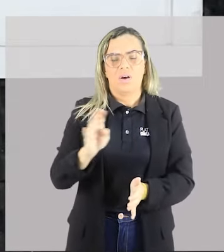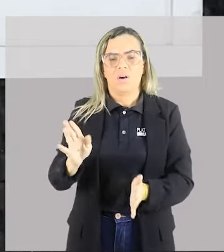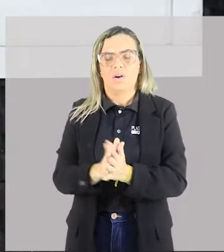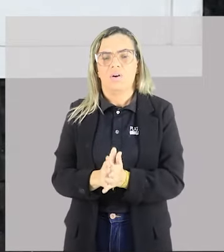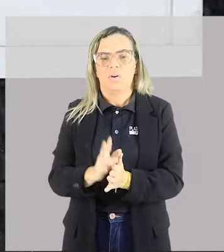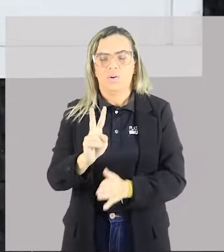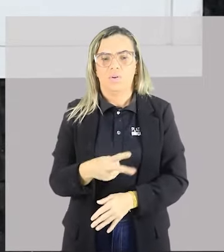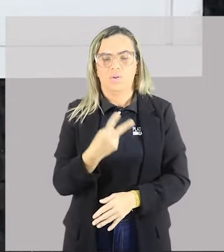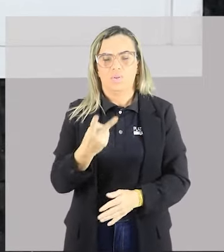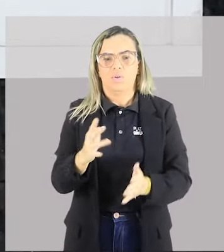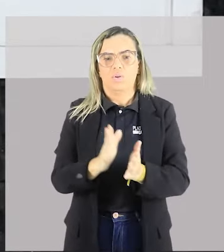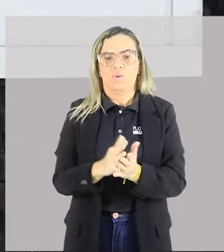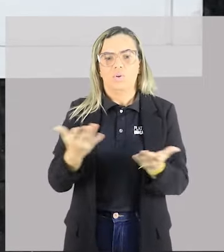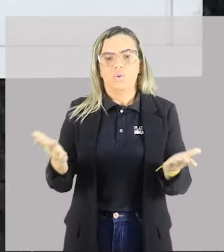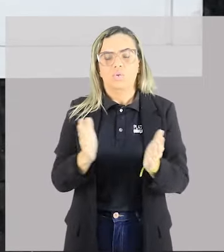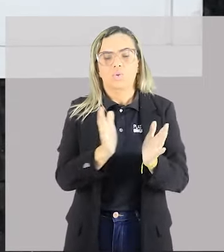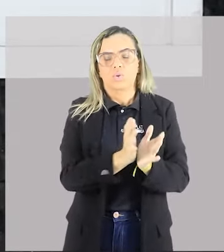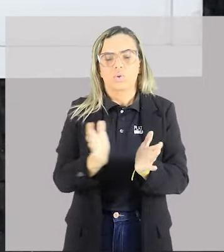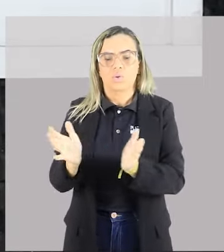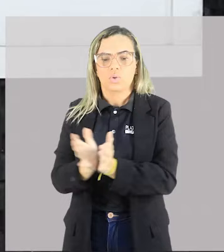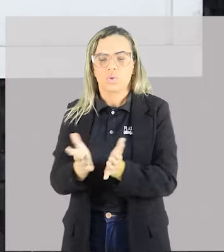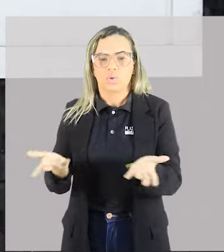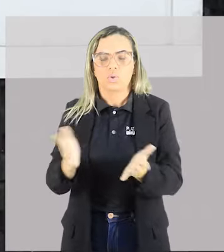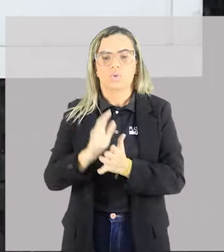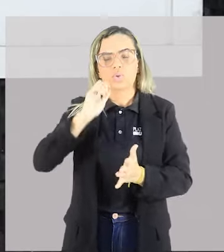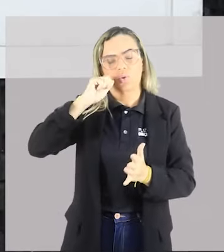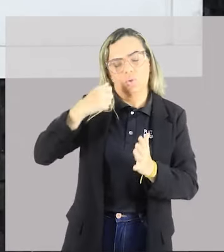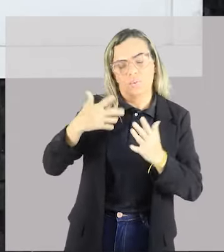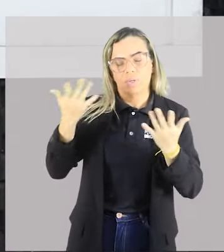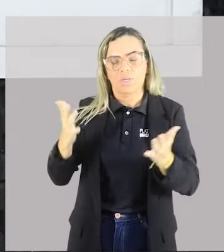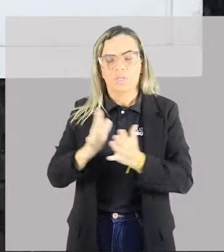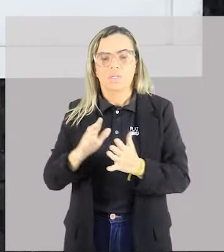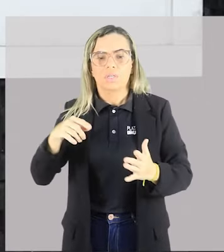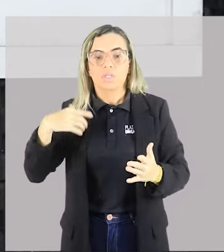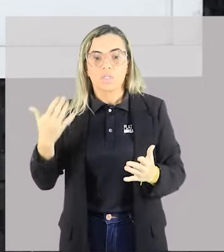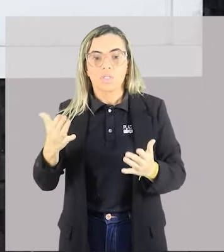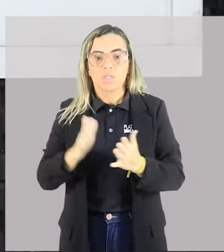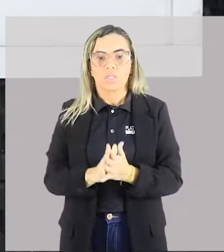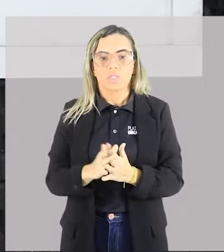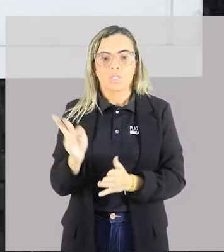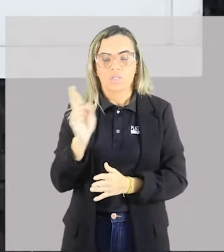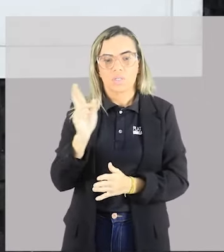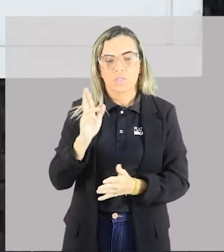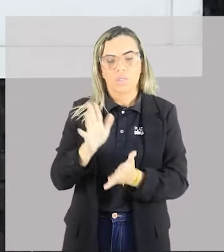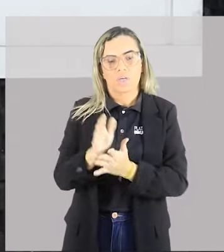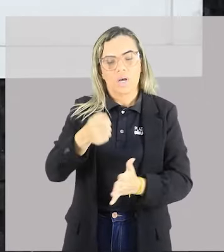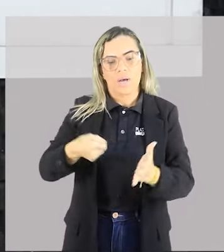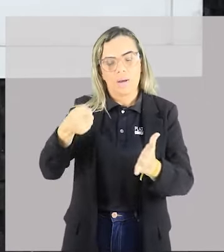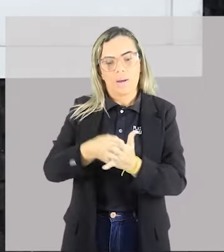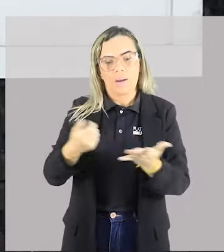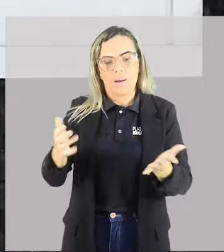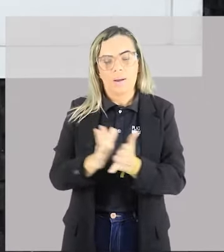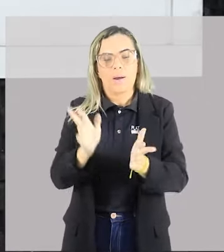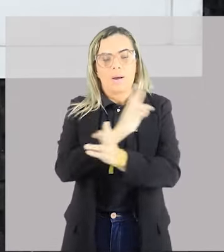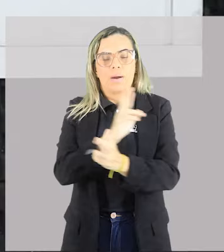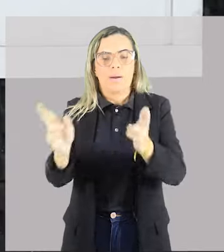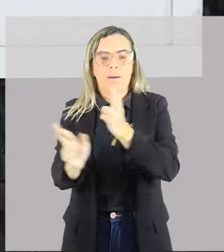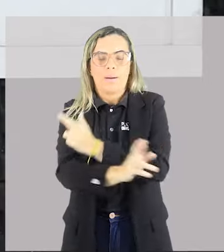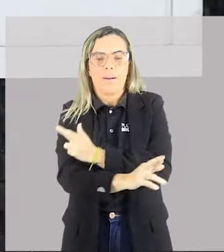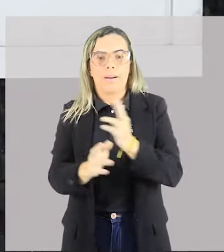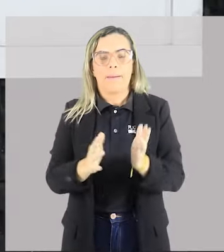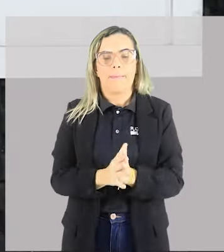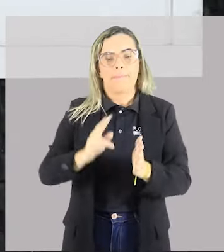do outos pães e do valor e que esses elementos estão Associados né estão relacionados e essa